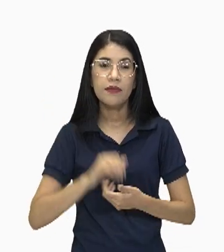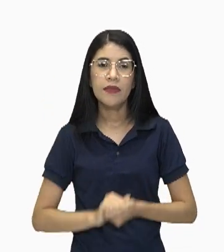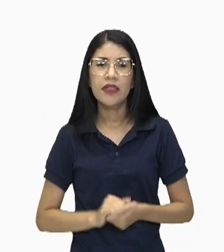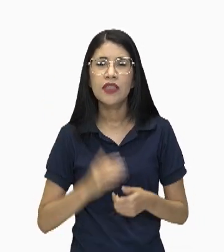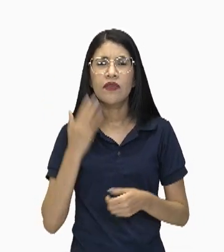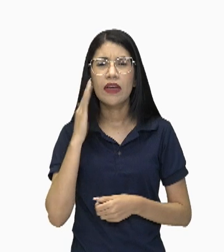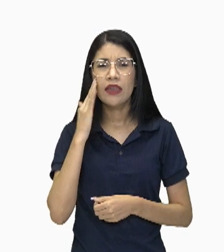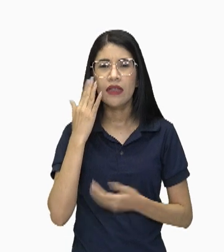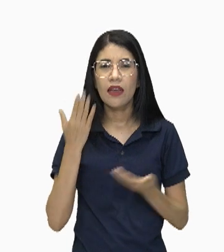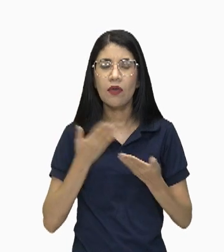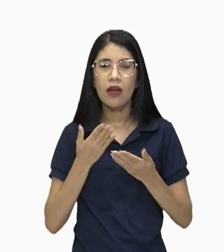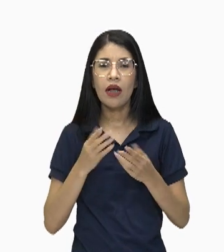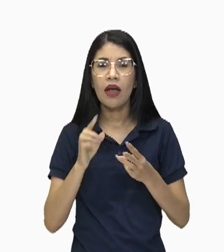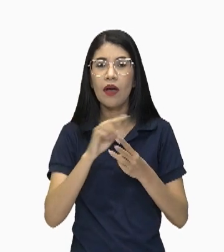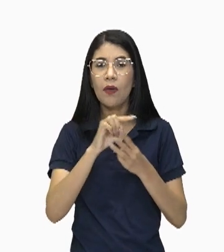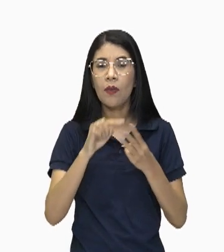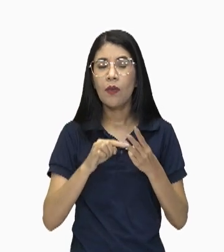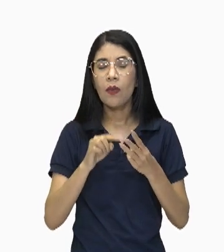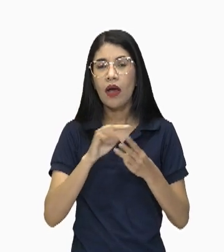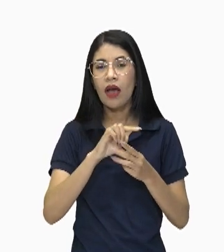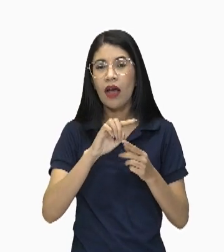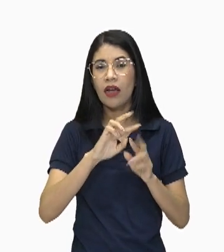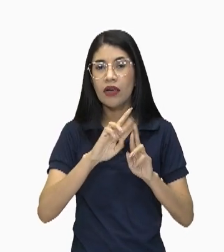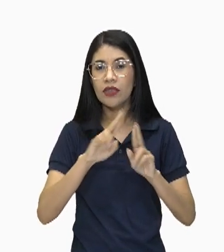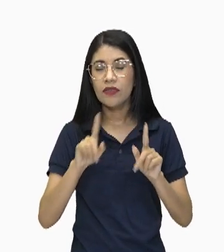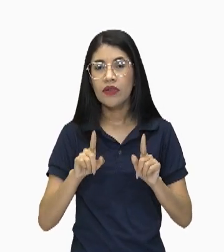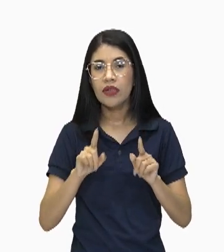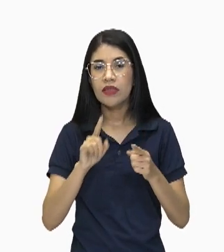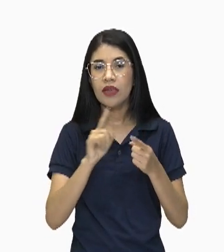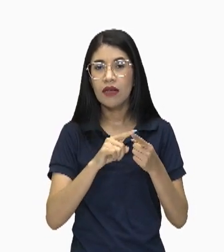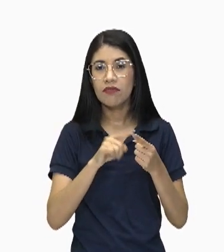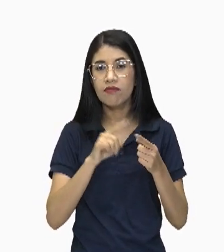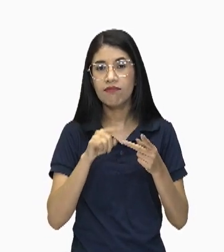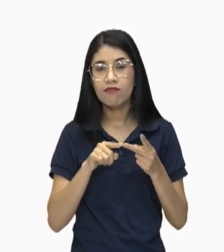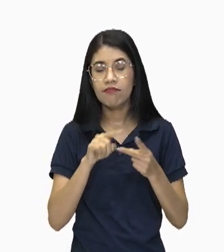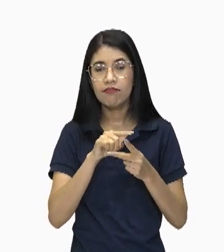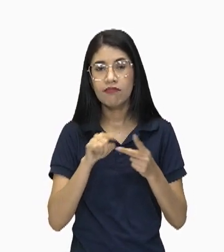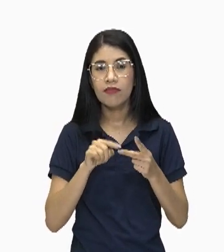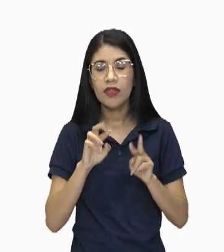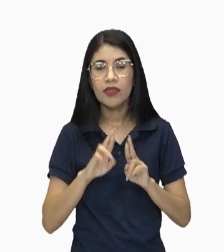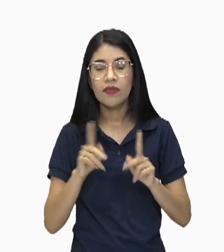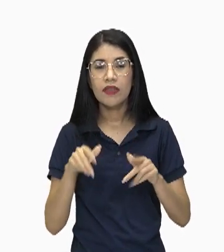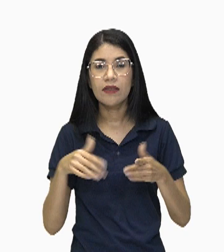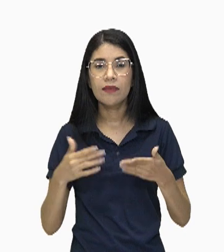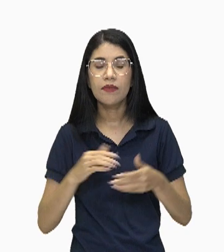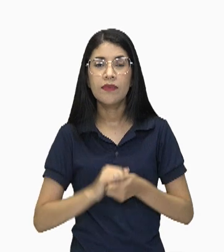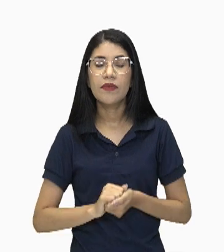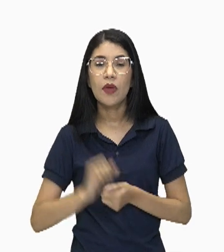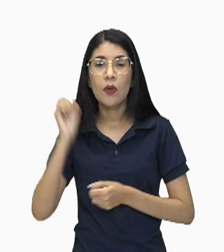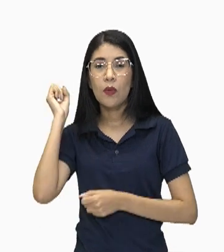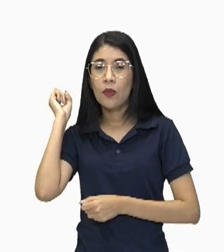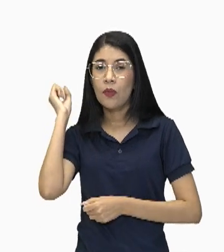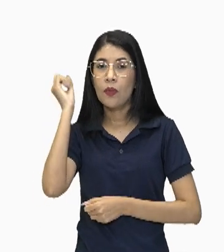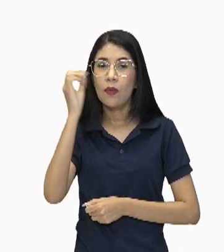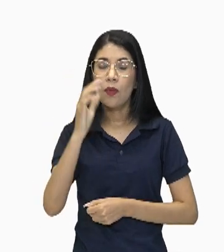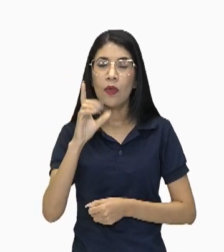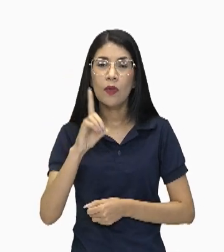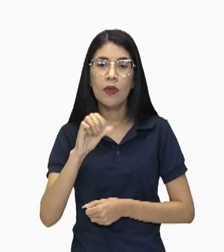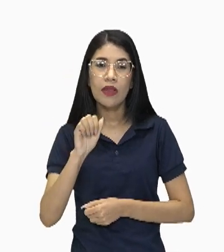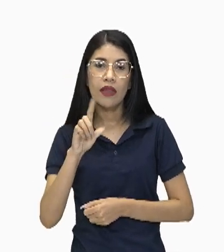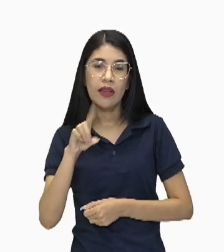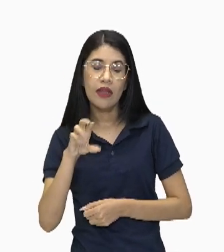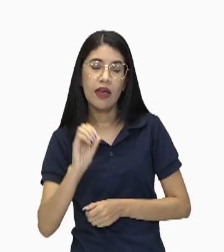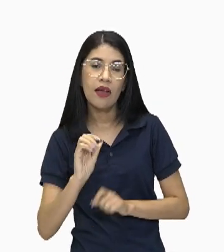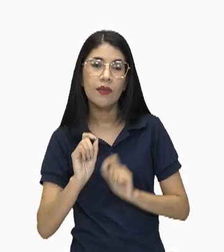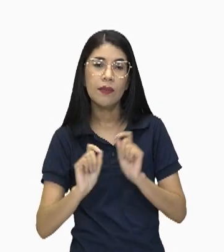por que os lançamentos estão no plural e o arremesso está no singular. Bom, a primeira delas é o lançamento de dardo. No